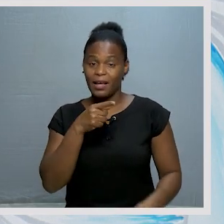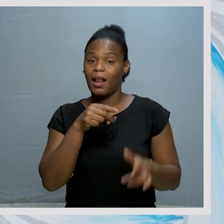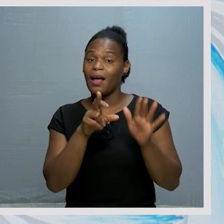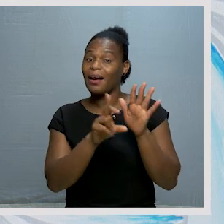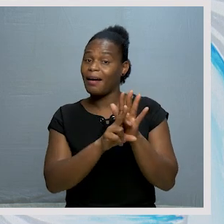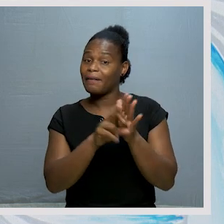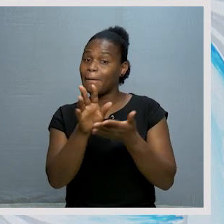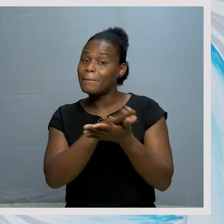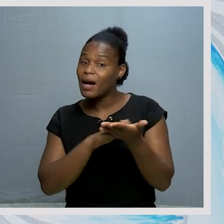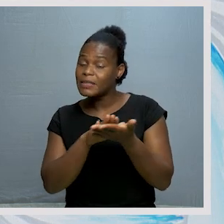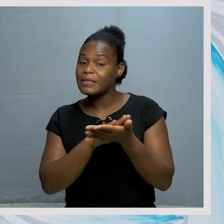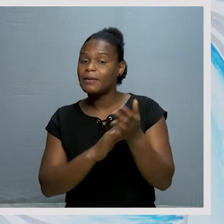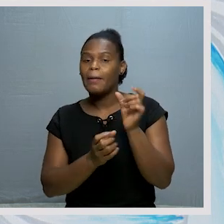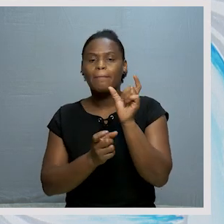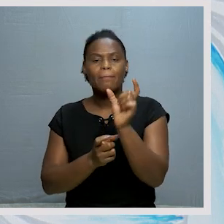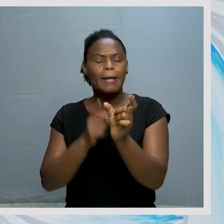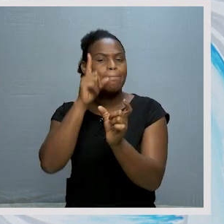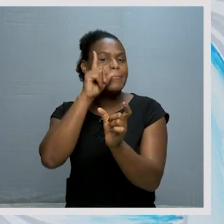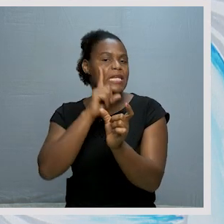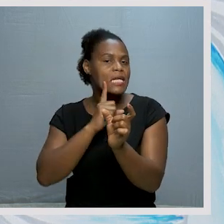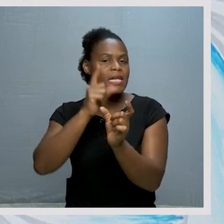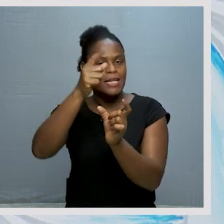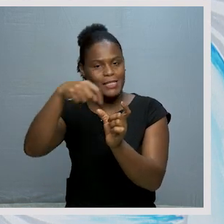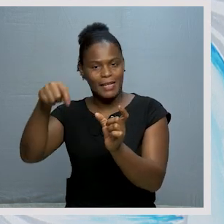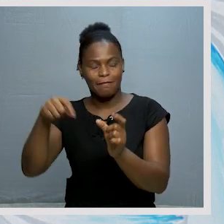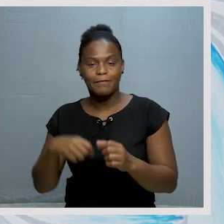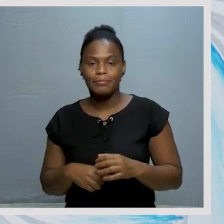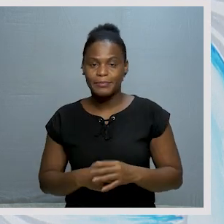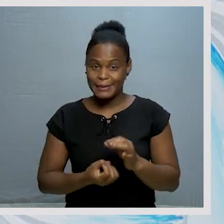a regra básica para a formação do feminino.